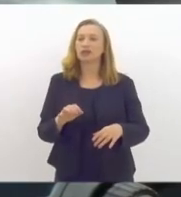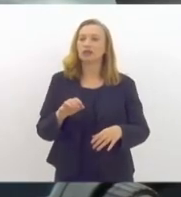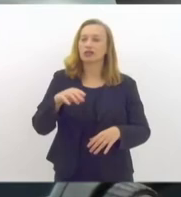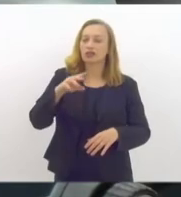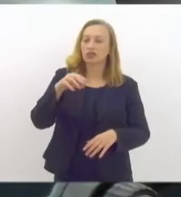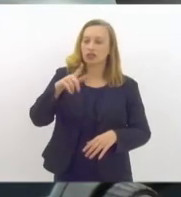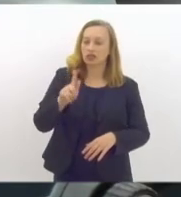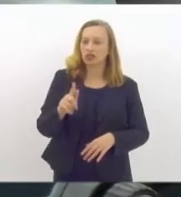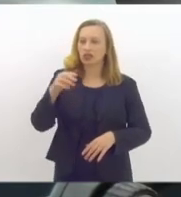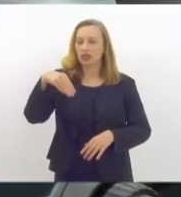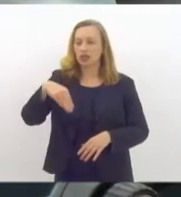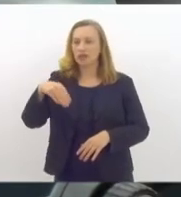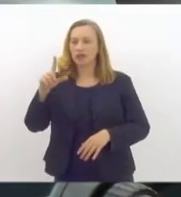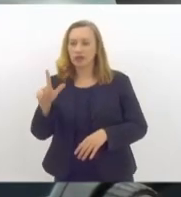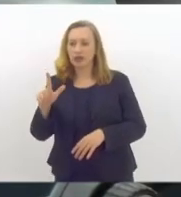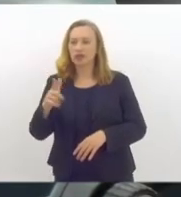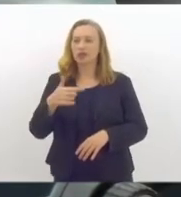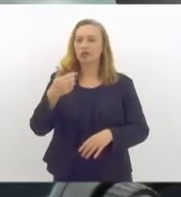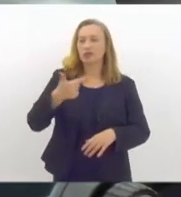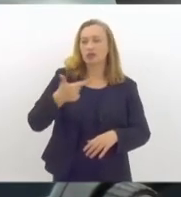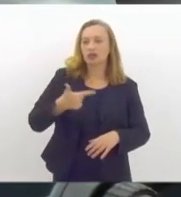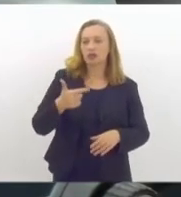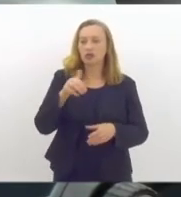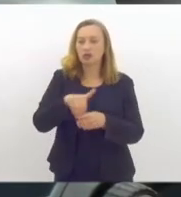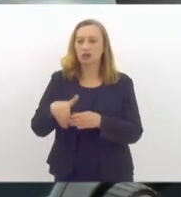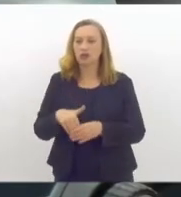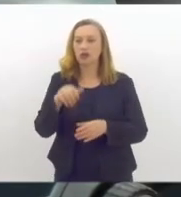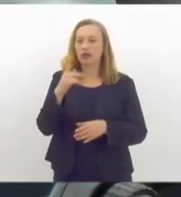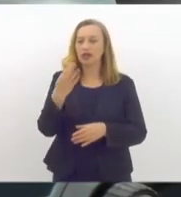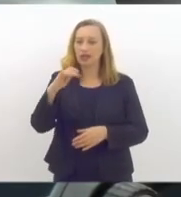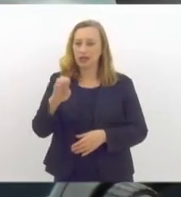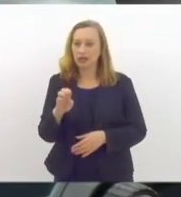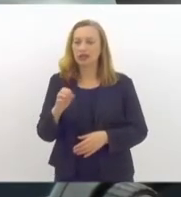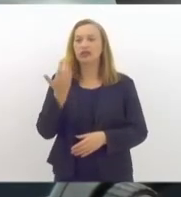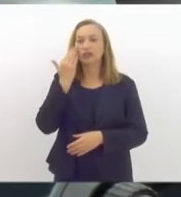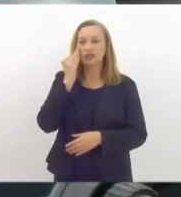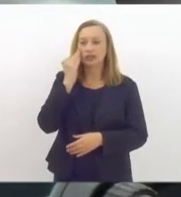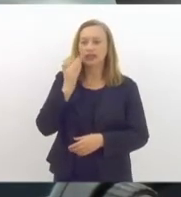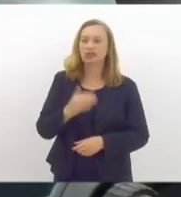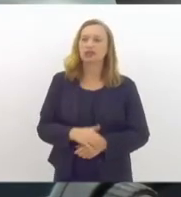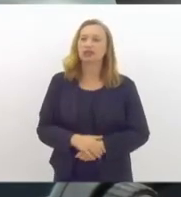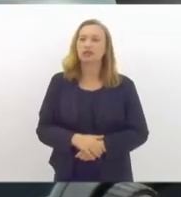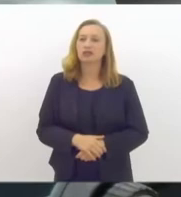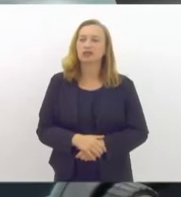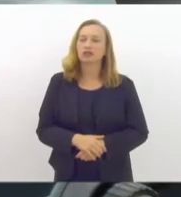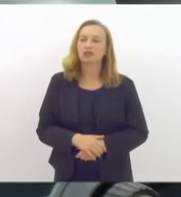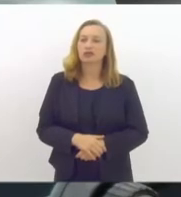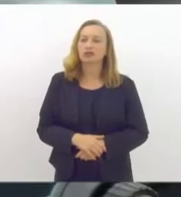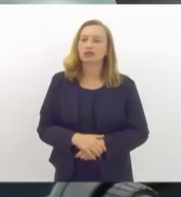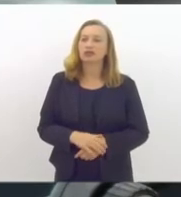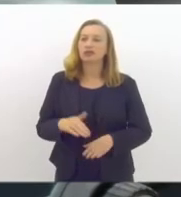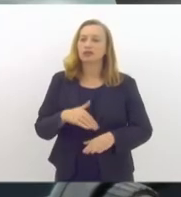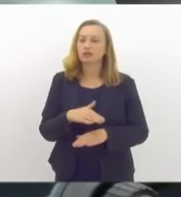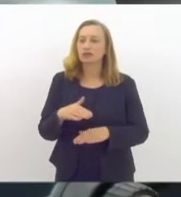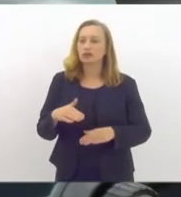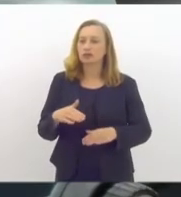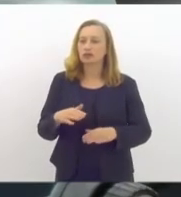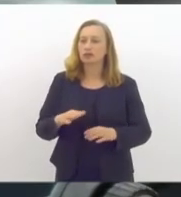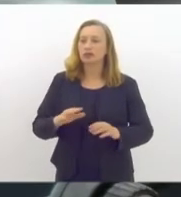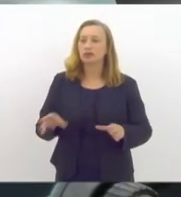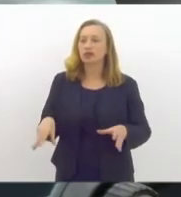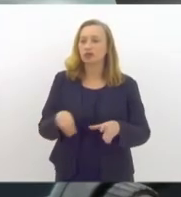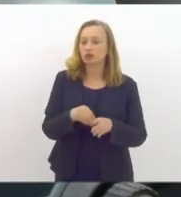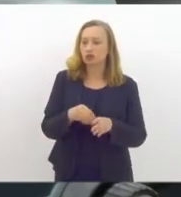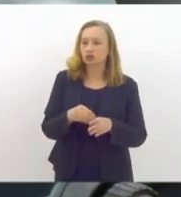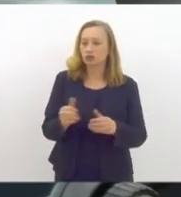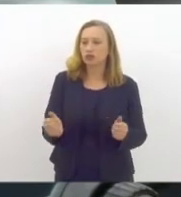GMF. Então, o nosso segundo voto vai para a Eliene Maria, porque a gente entende que ela tem total condição de estar no mecanismo.